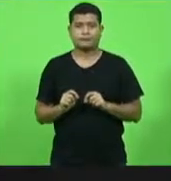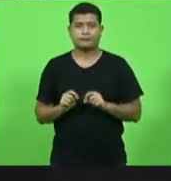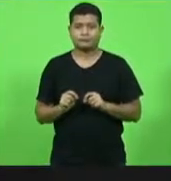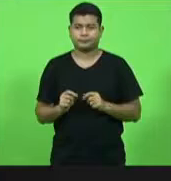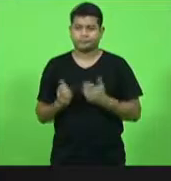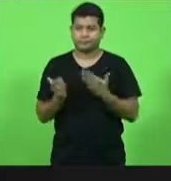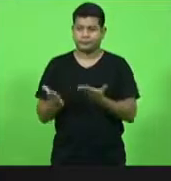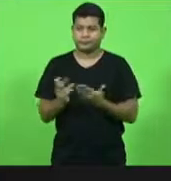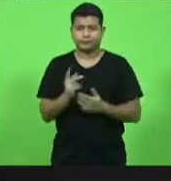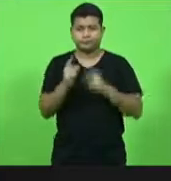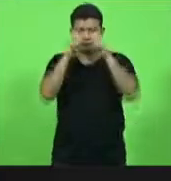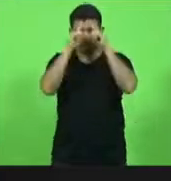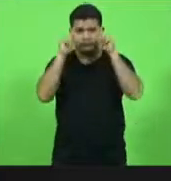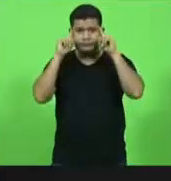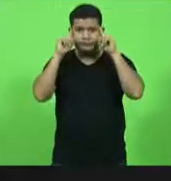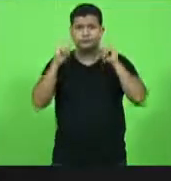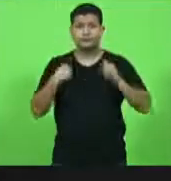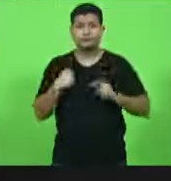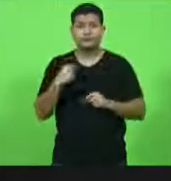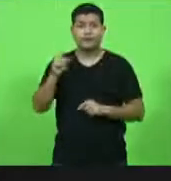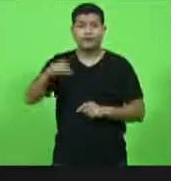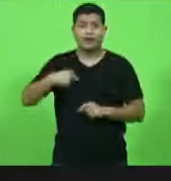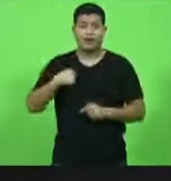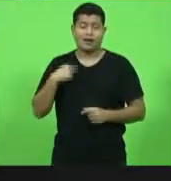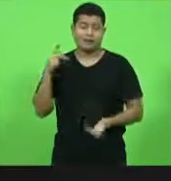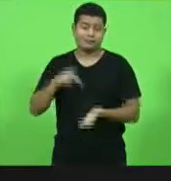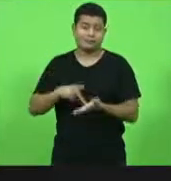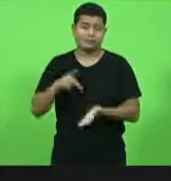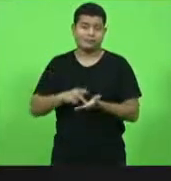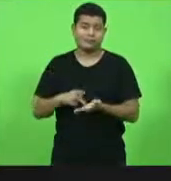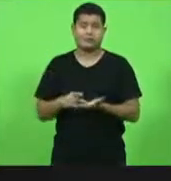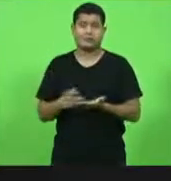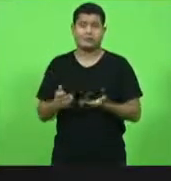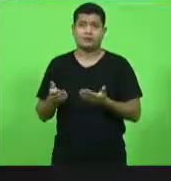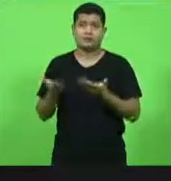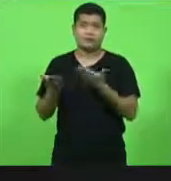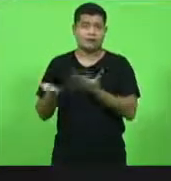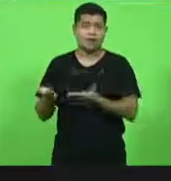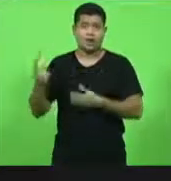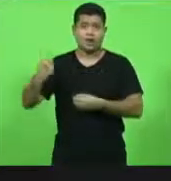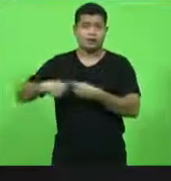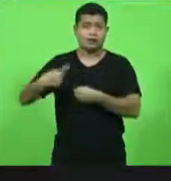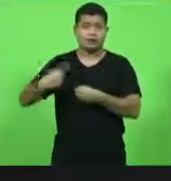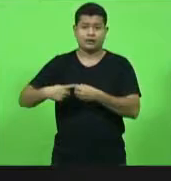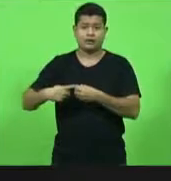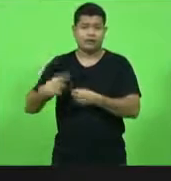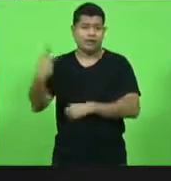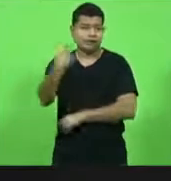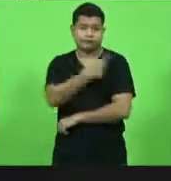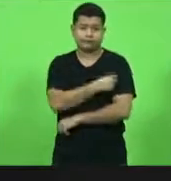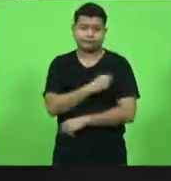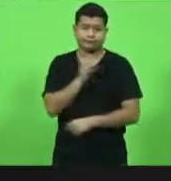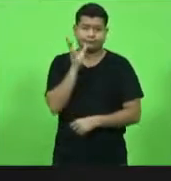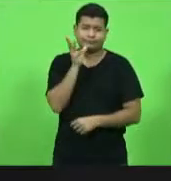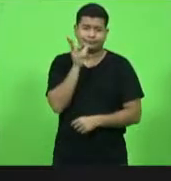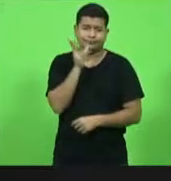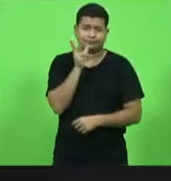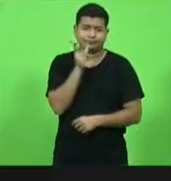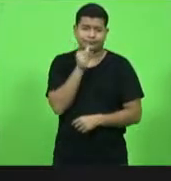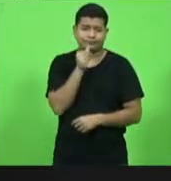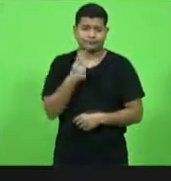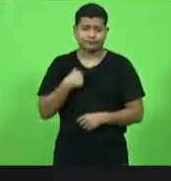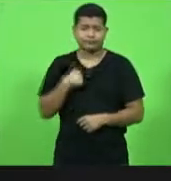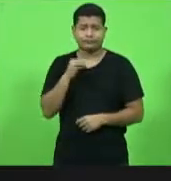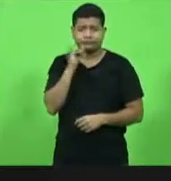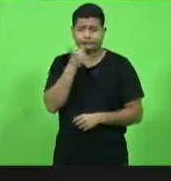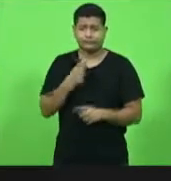Sareta, é que, de fato, a velocidade está extremamente lenta. E eu lamento também